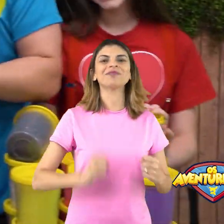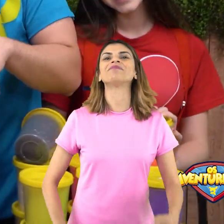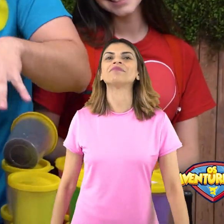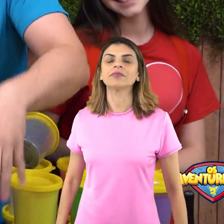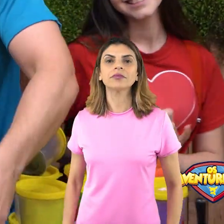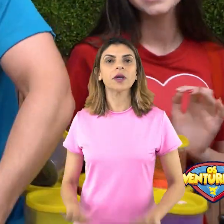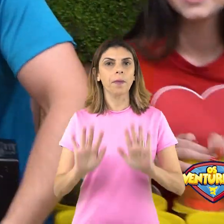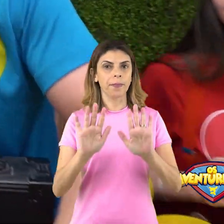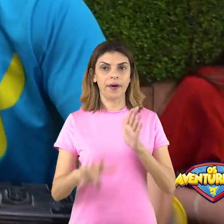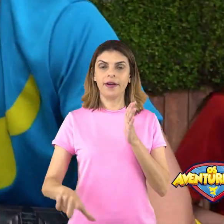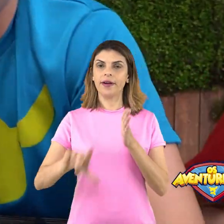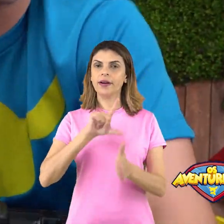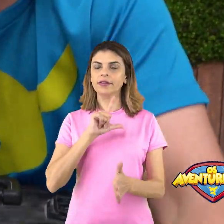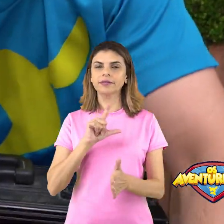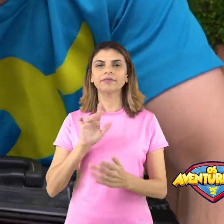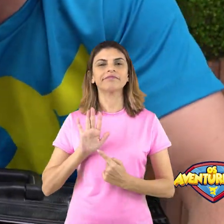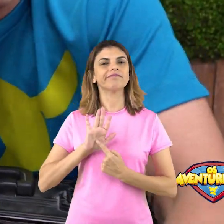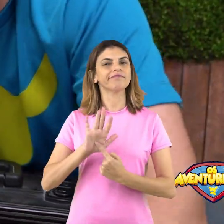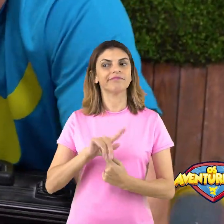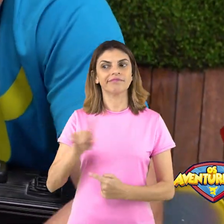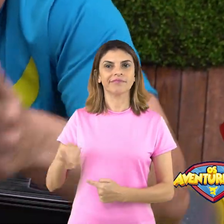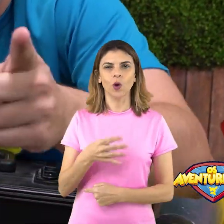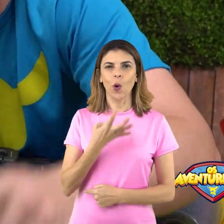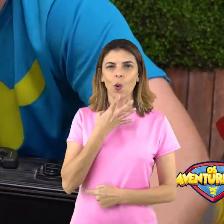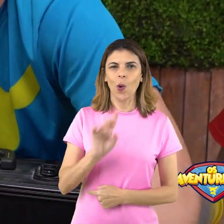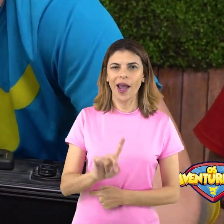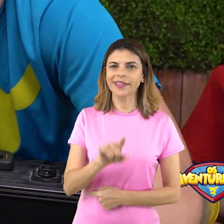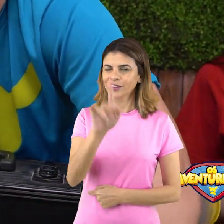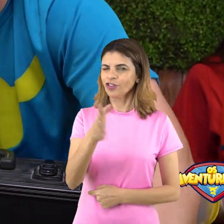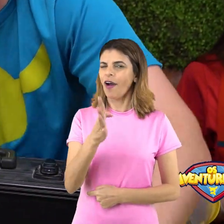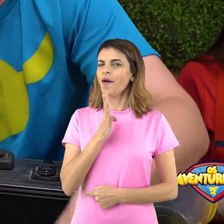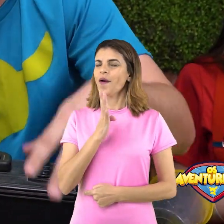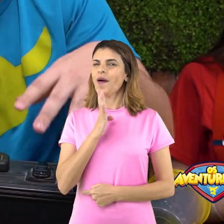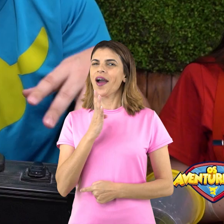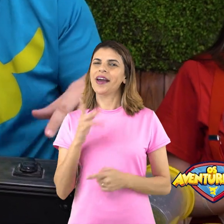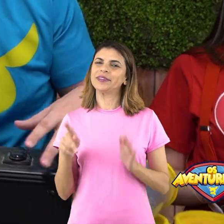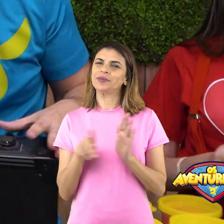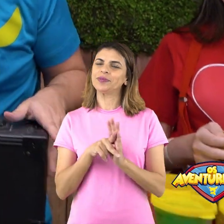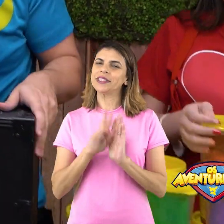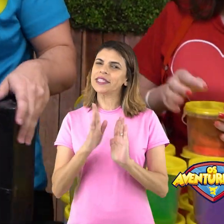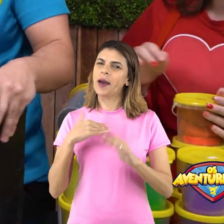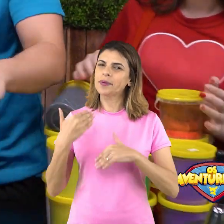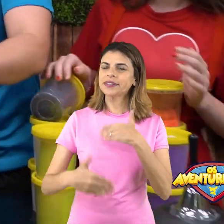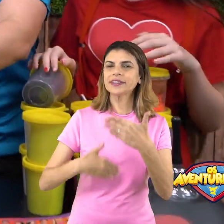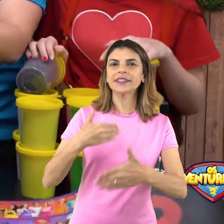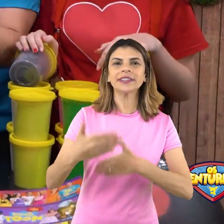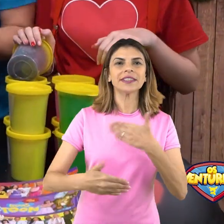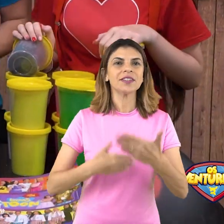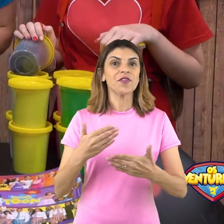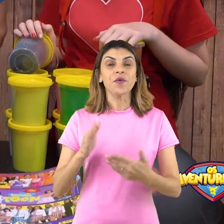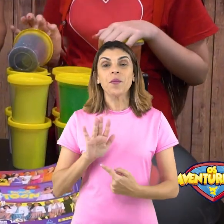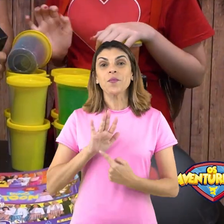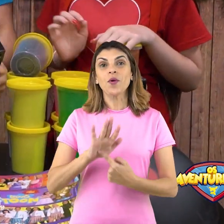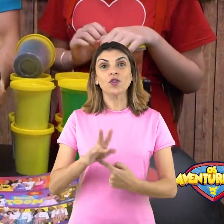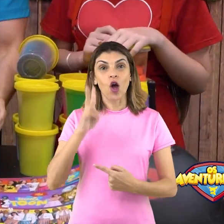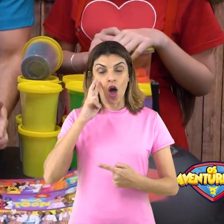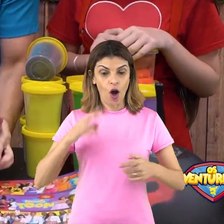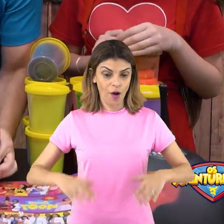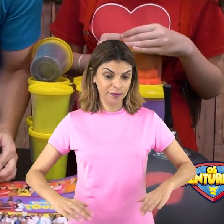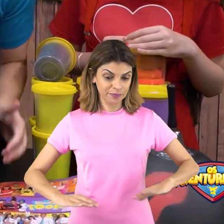Mas antes de começar a série, eu vou mostrar uma coisa que eles não conhecem. Vocês aí de casa conhecem, porque acompanham a gente desde o comecinho. Eu vou mostrar isso aqui,